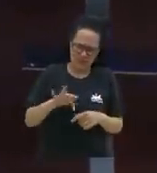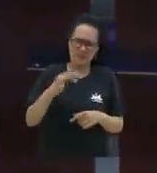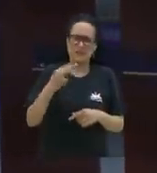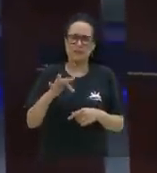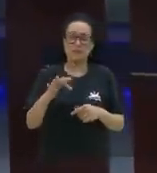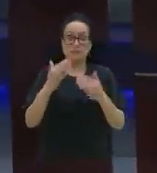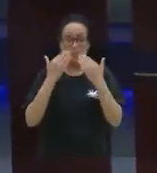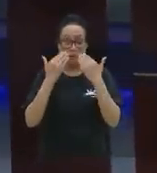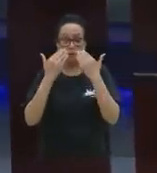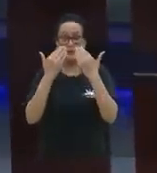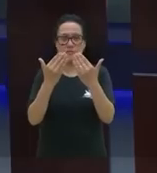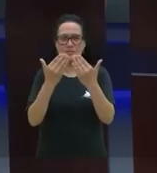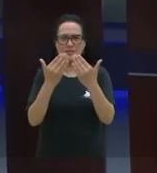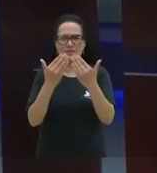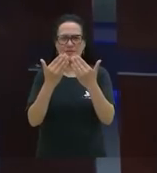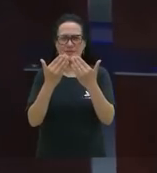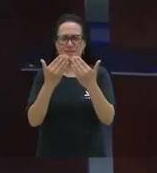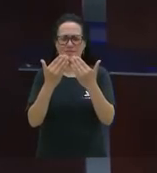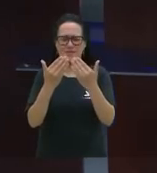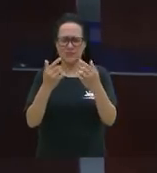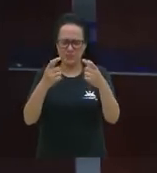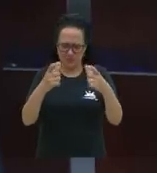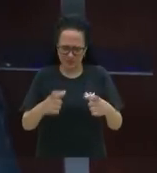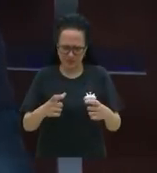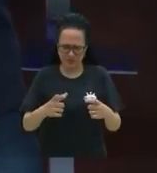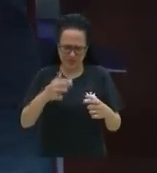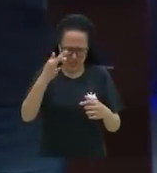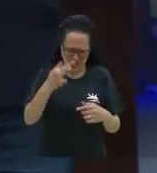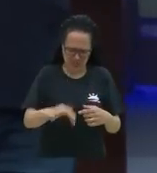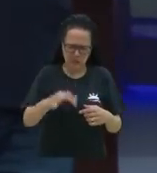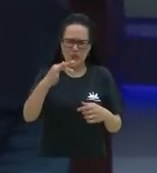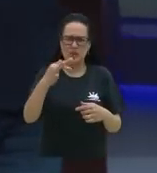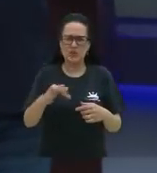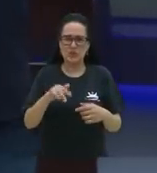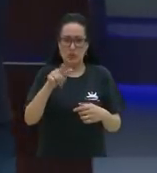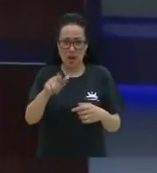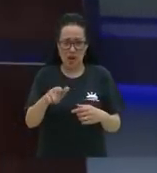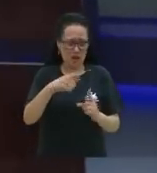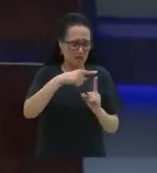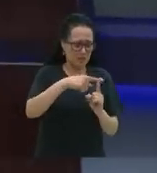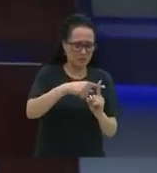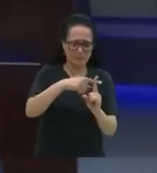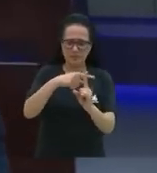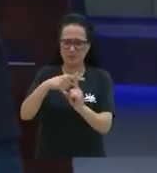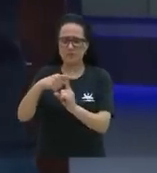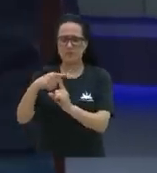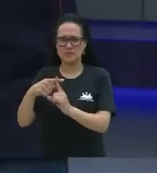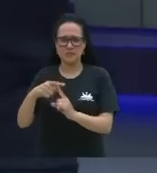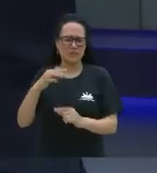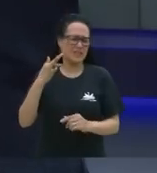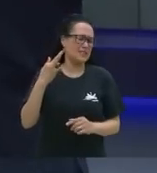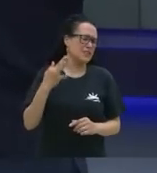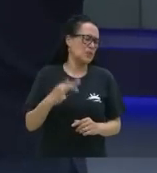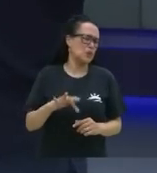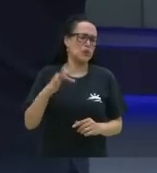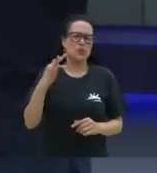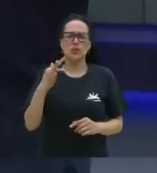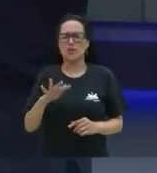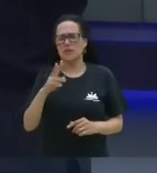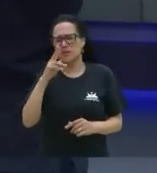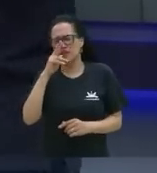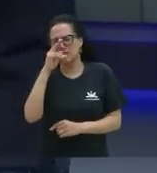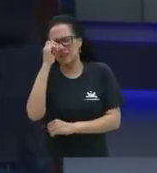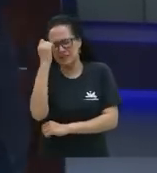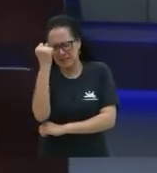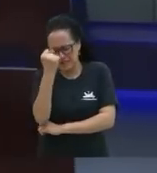daquele túmulo, diante daquele corpo inerte num cemitério, ainda que aquela dor tenha sido a dor mais